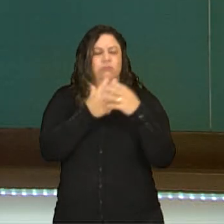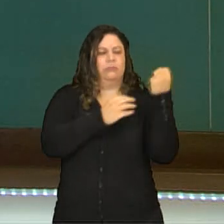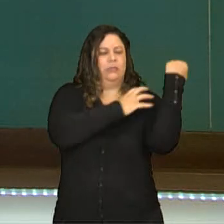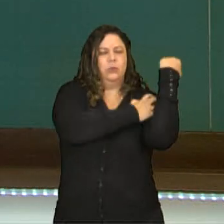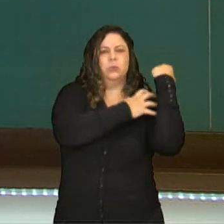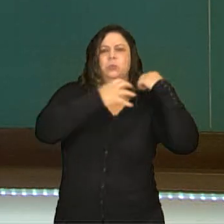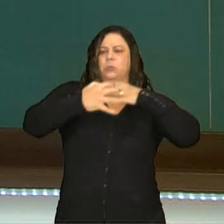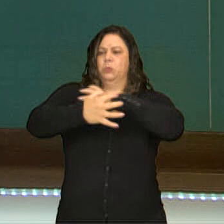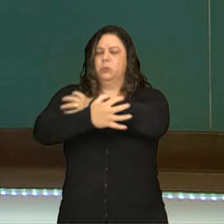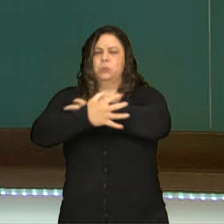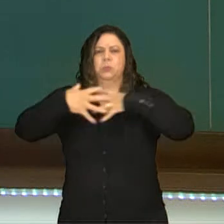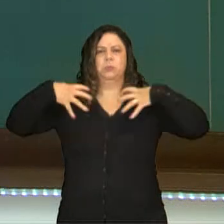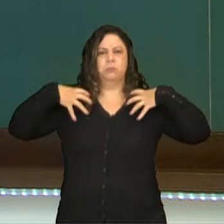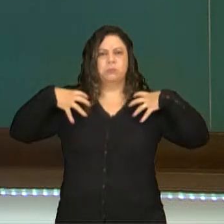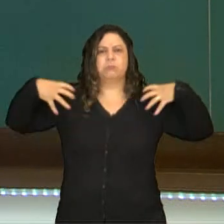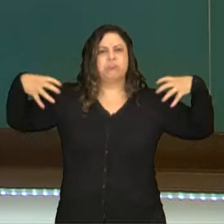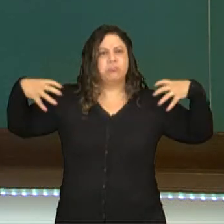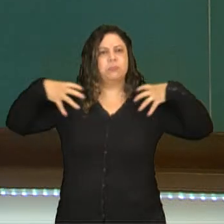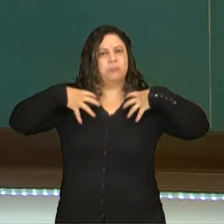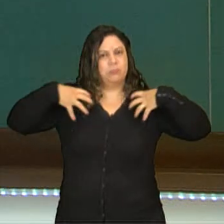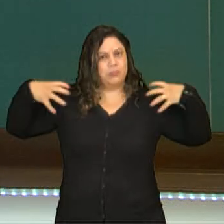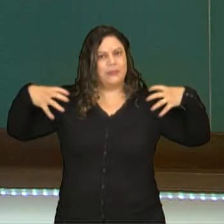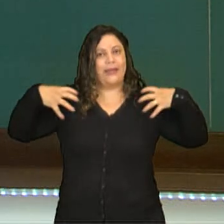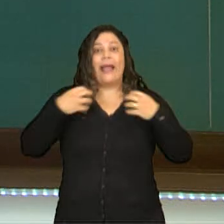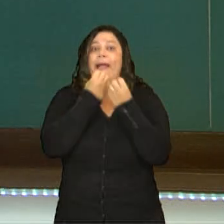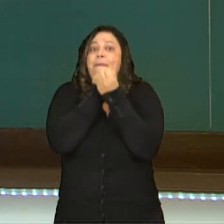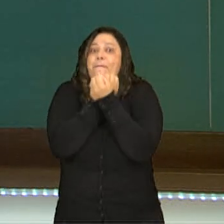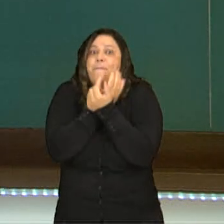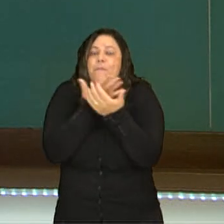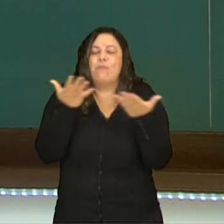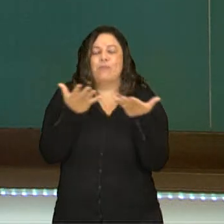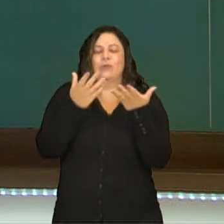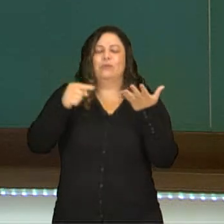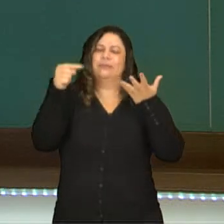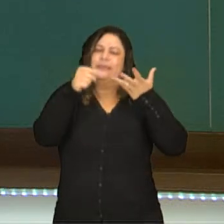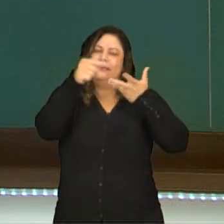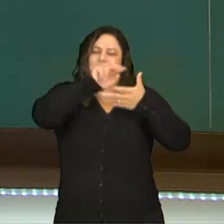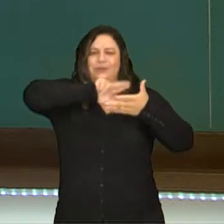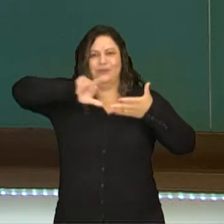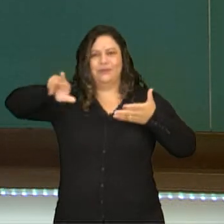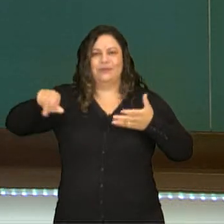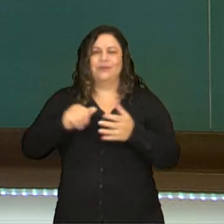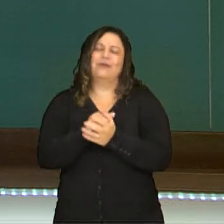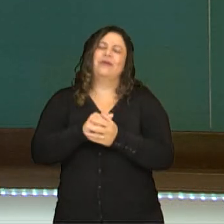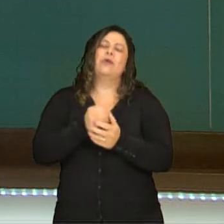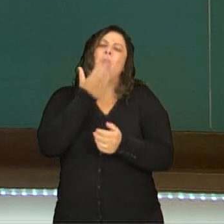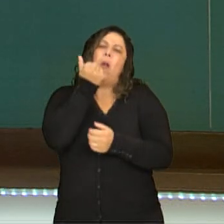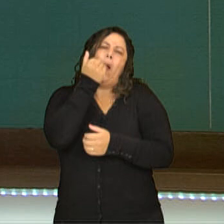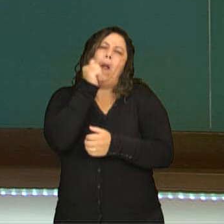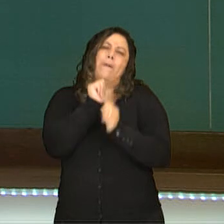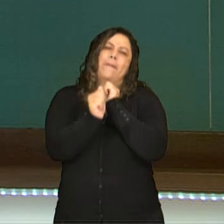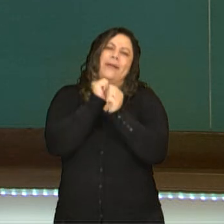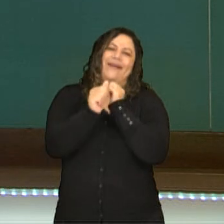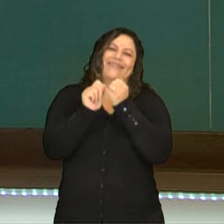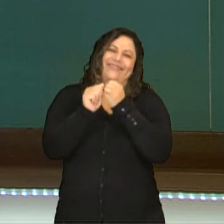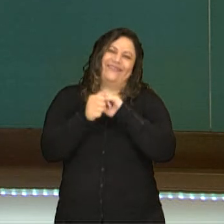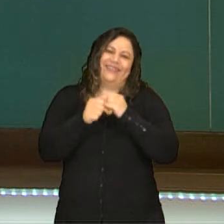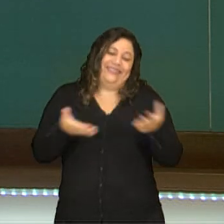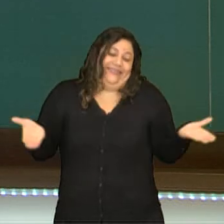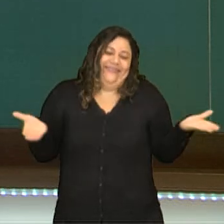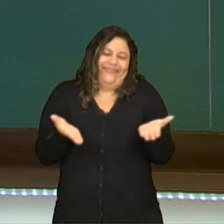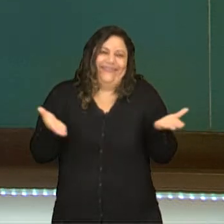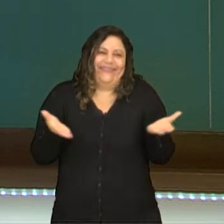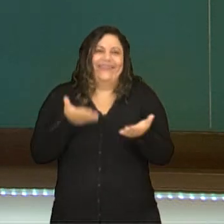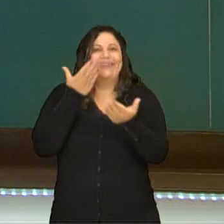fortes e maiores. Então, olha lá, ele é bom para um monte de coisa, né, gente? Perfeito, vamos comer só arroz e feijão agora, ok? Então, nós vimos nesta